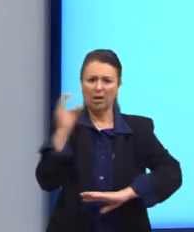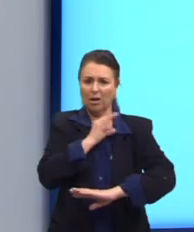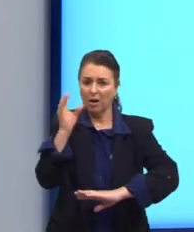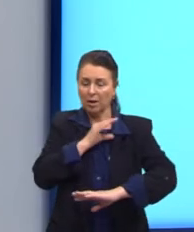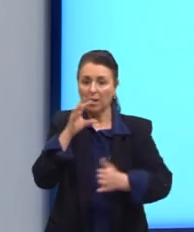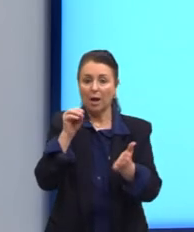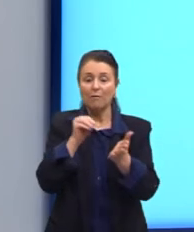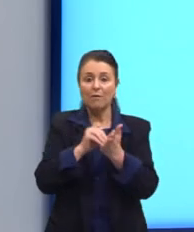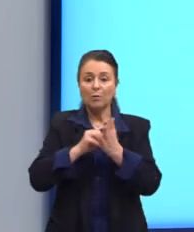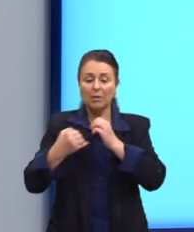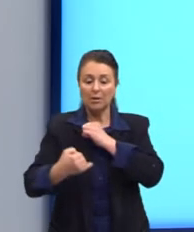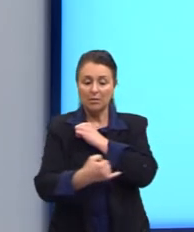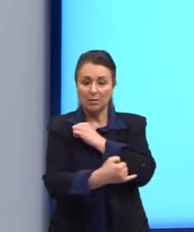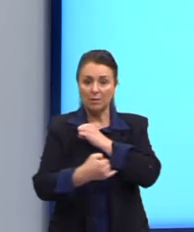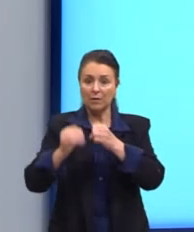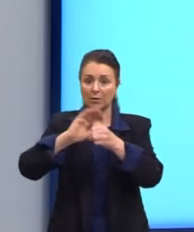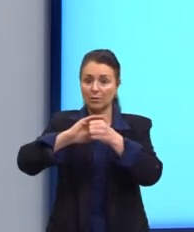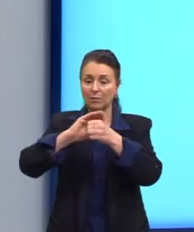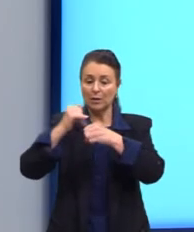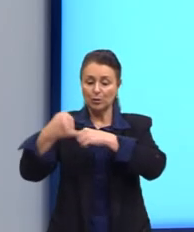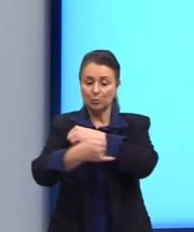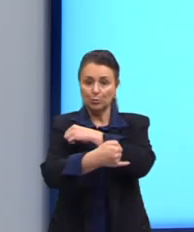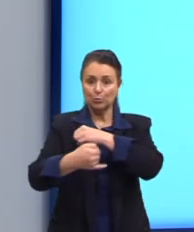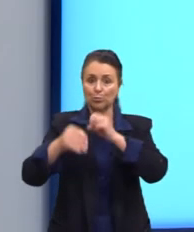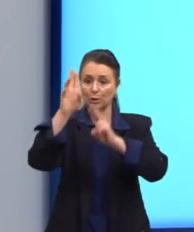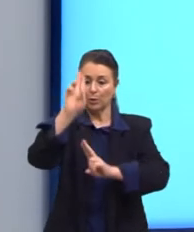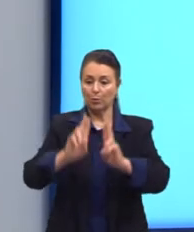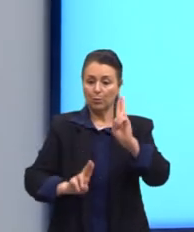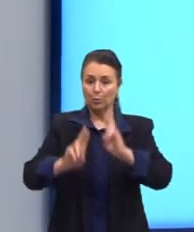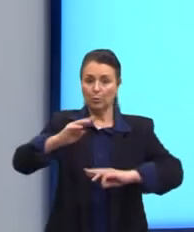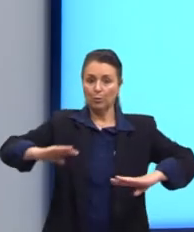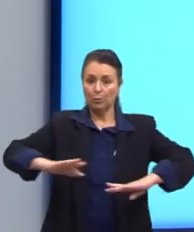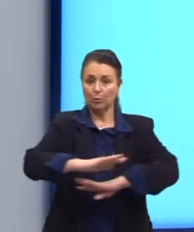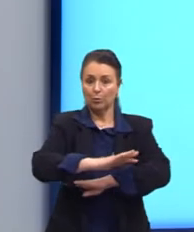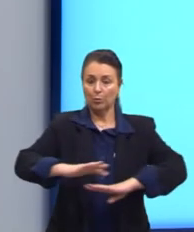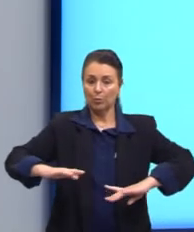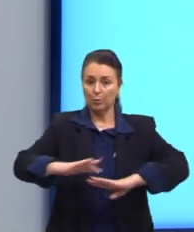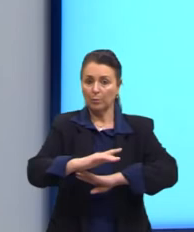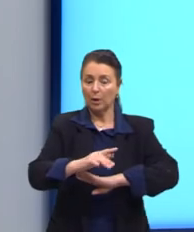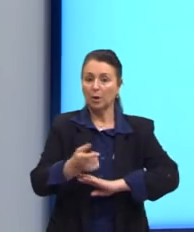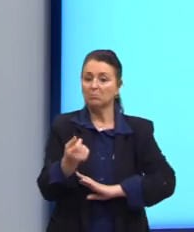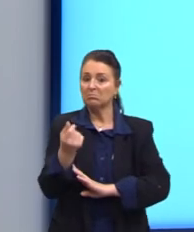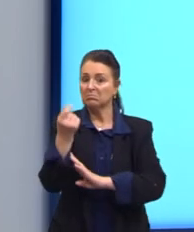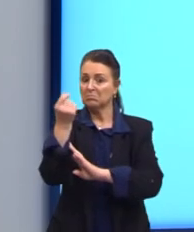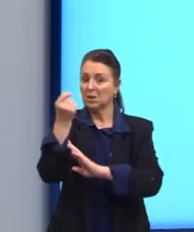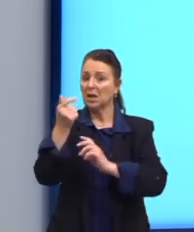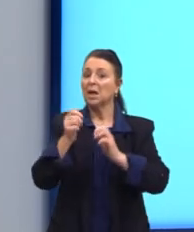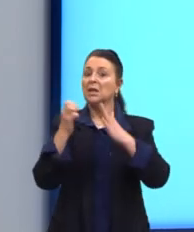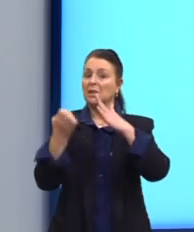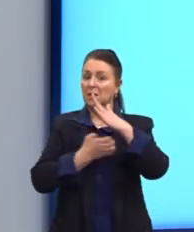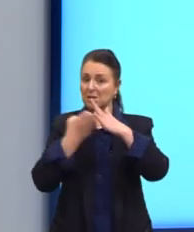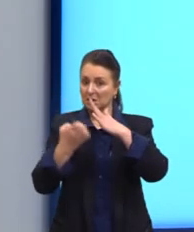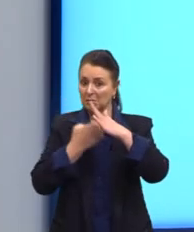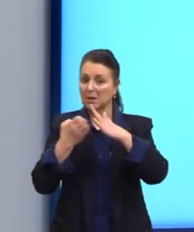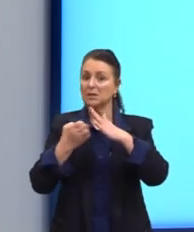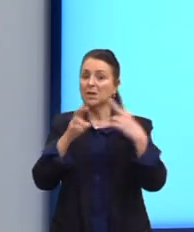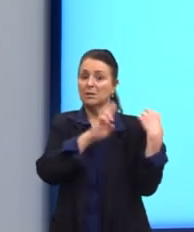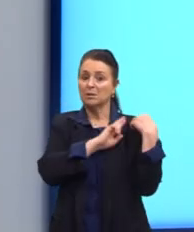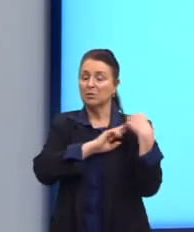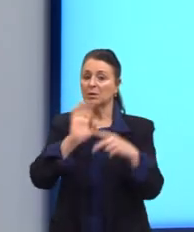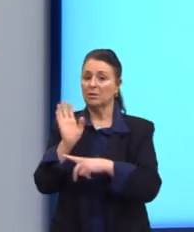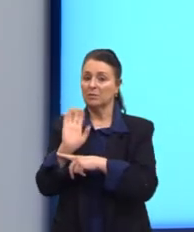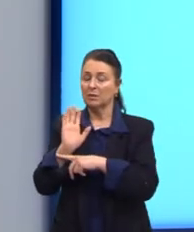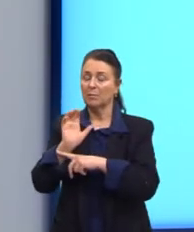falta de investimentos em infraestrutura urbana a baixa capitalização das empresas exibidoras as mudanças